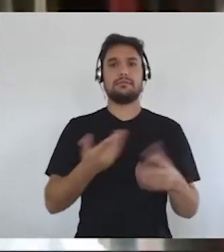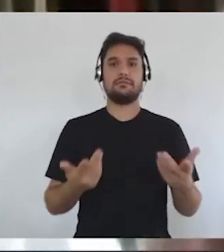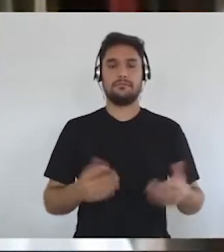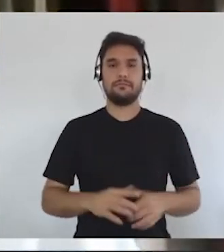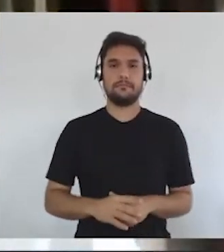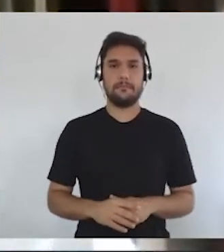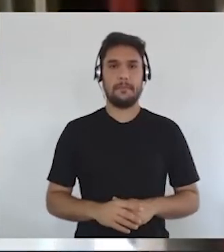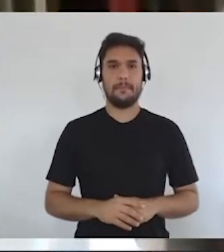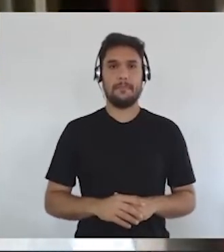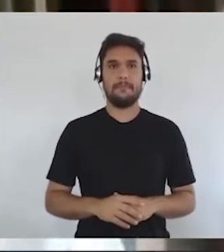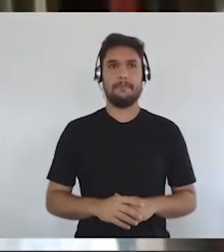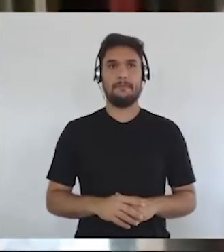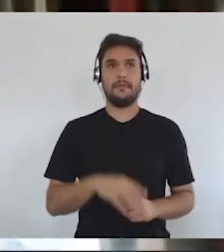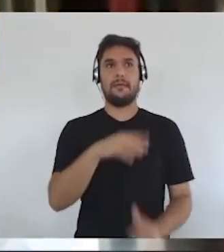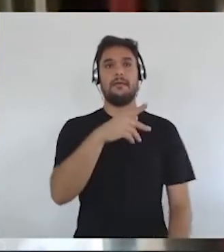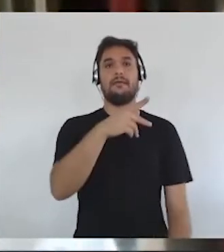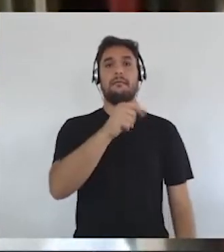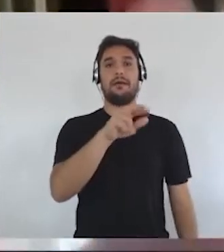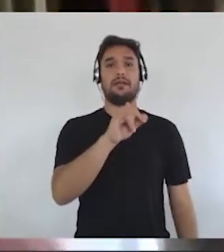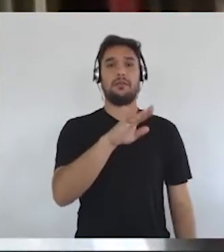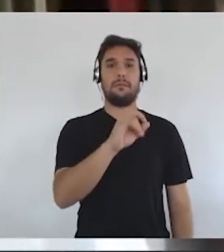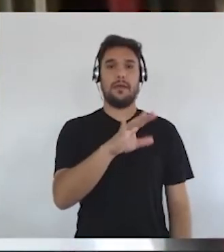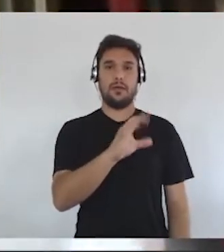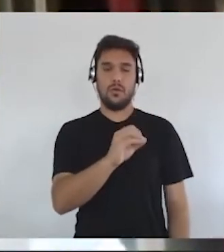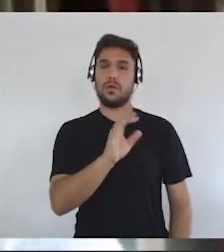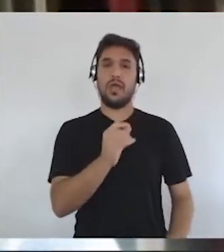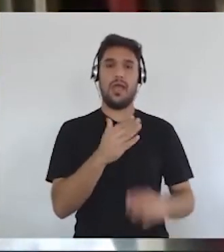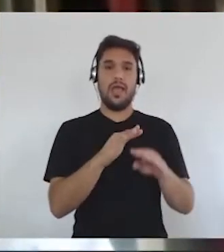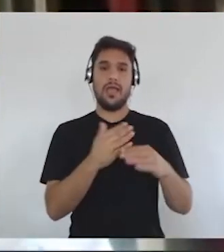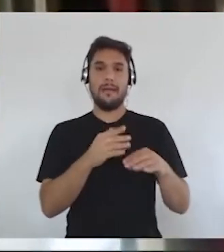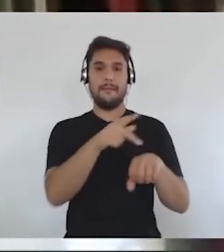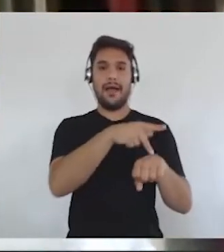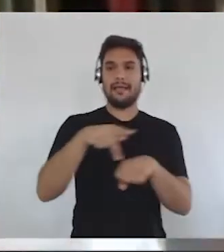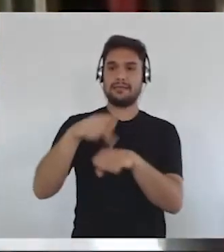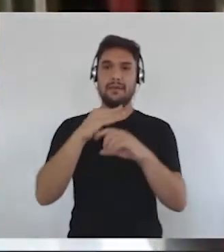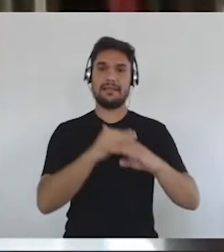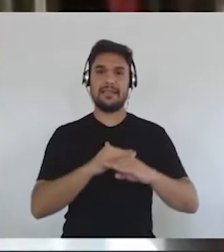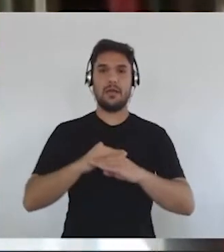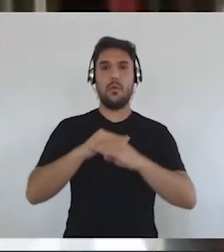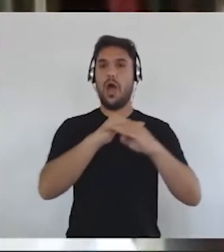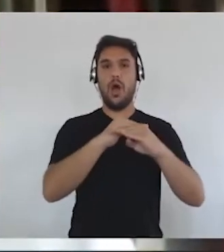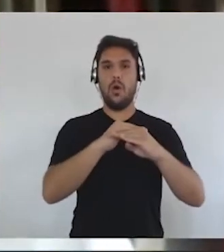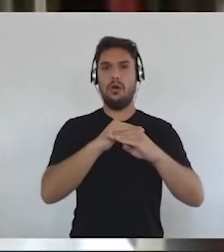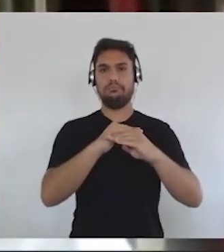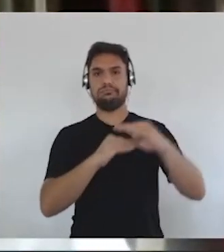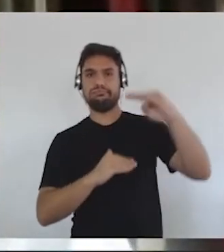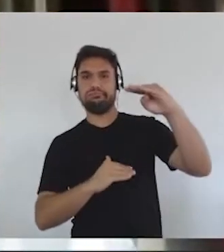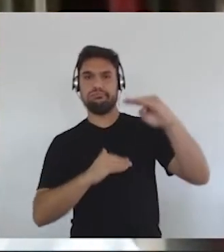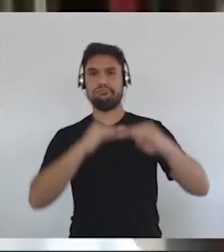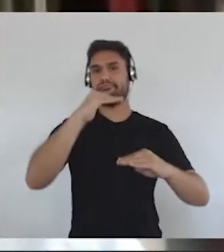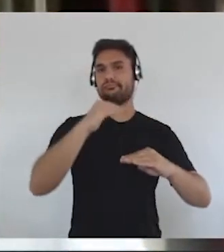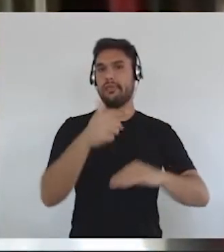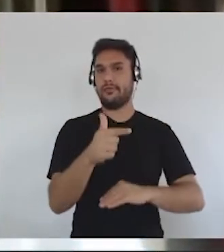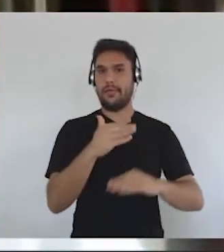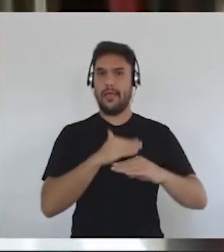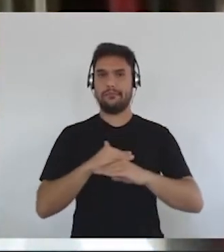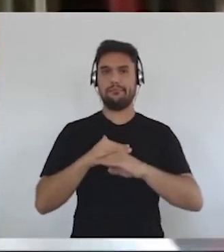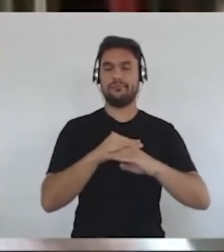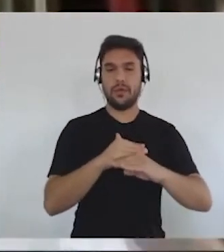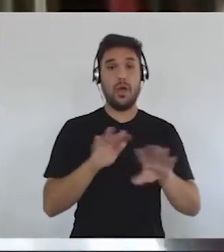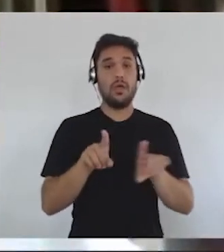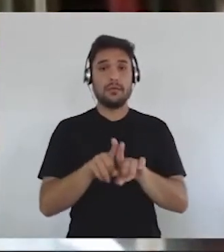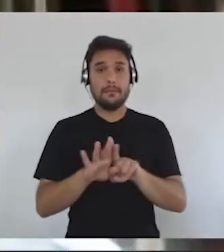iudicium, parem non habet imperium. Entre iguais não há jurisdição, entre iguais não há império. E por uma